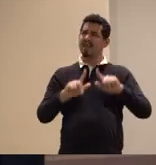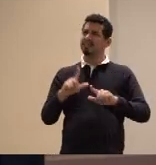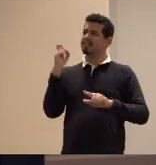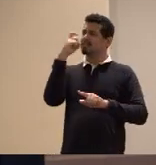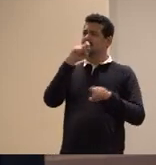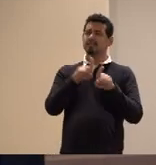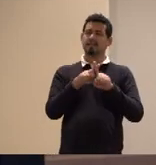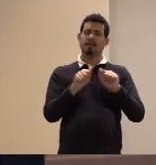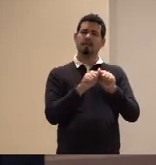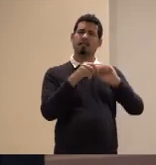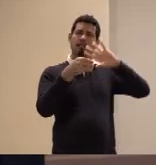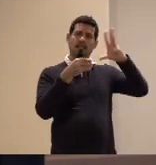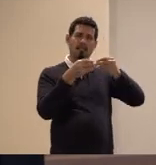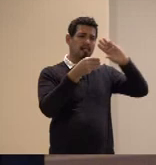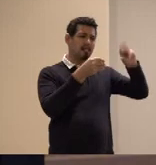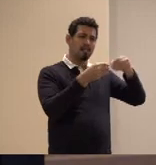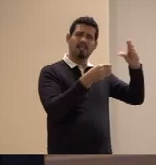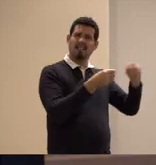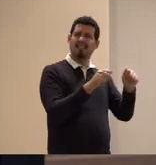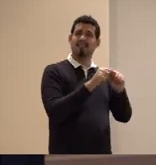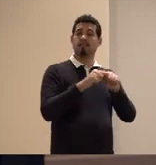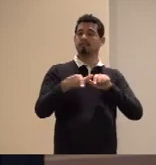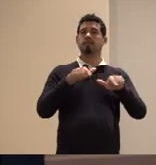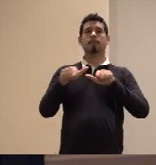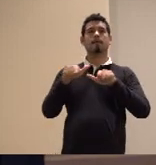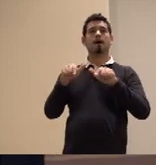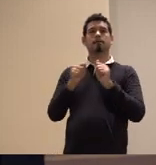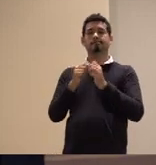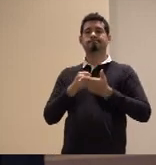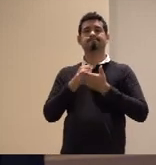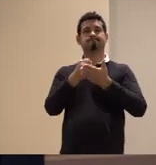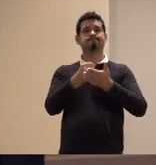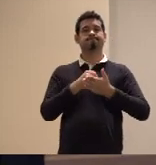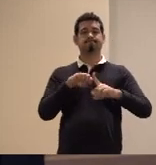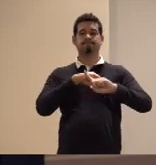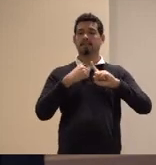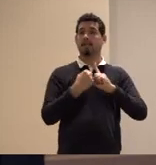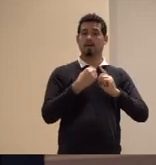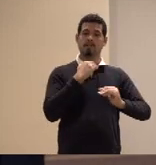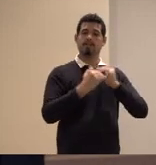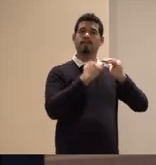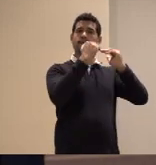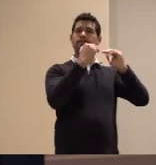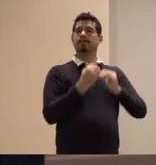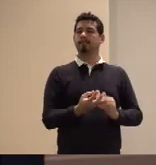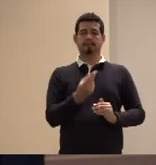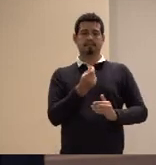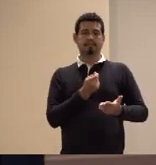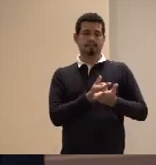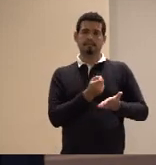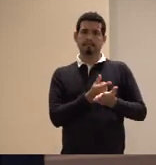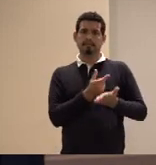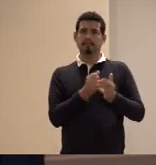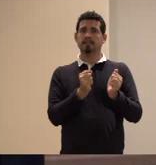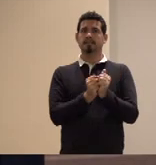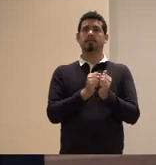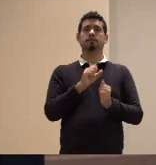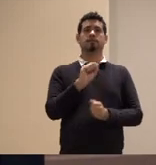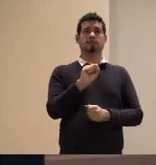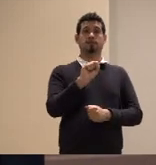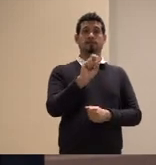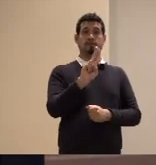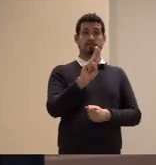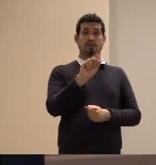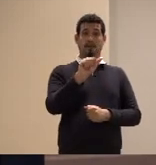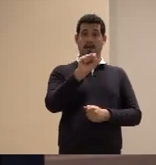de implementar os serviços socioassistenciais, né, num processo de desfinanciamento, subfinanciamento do SUAS,